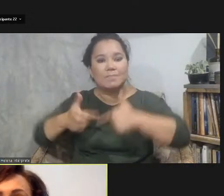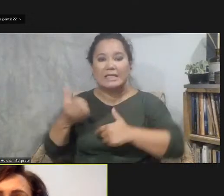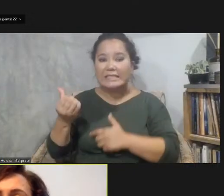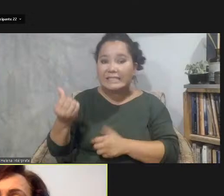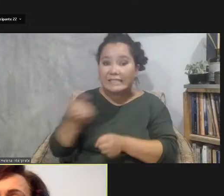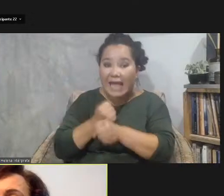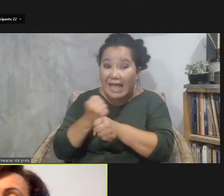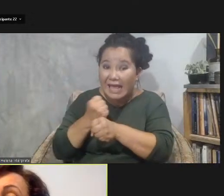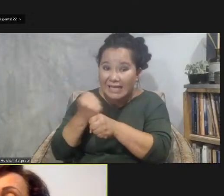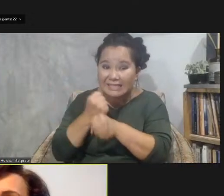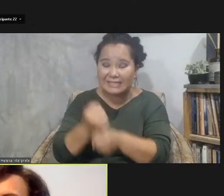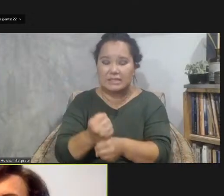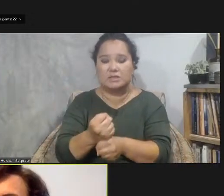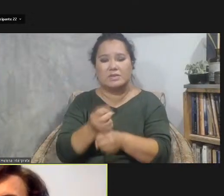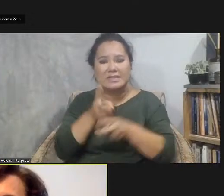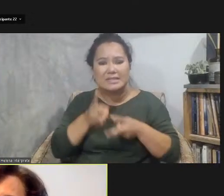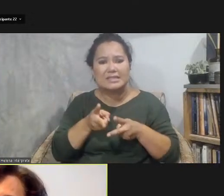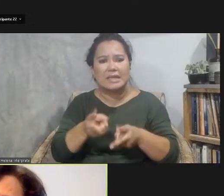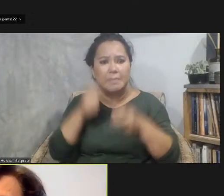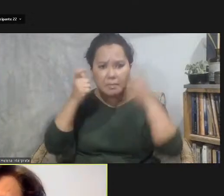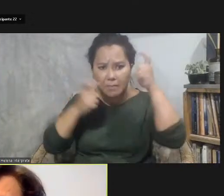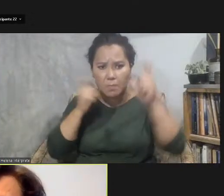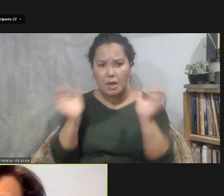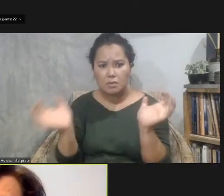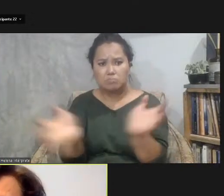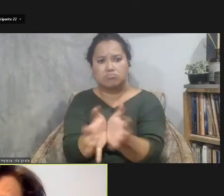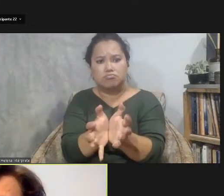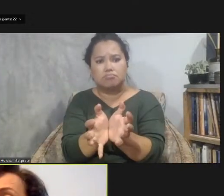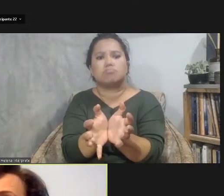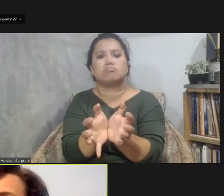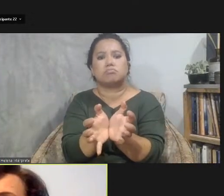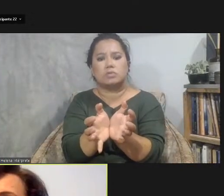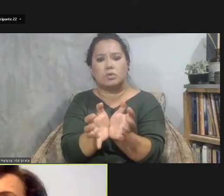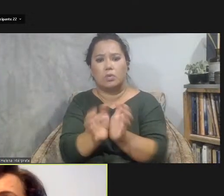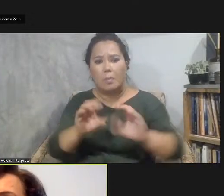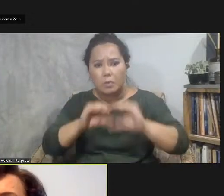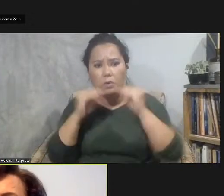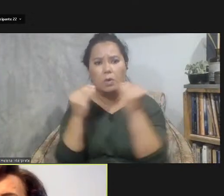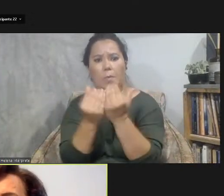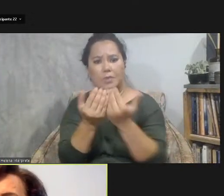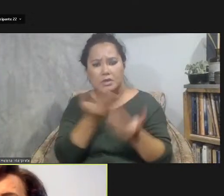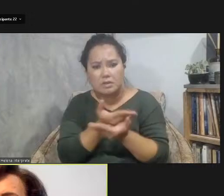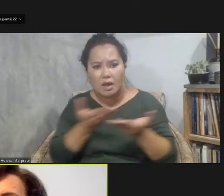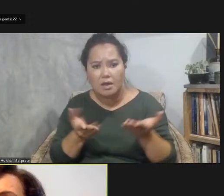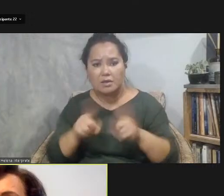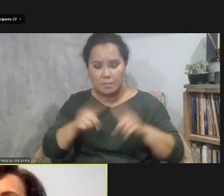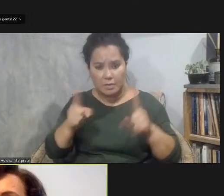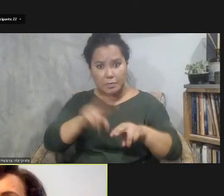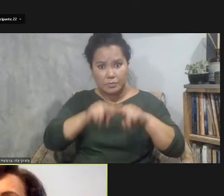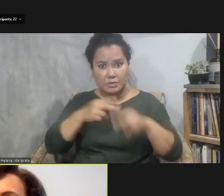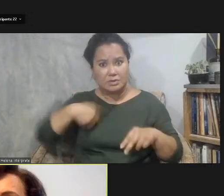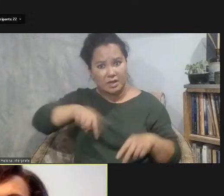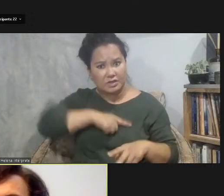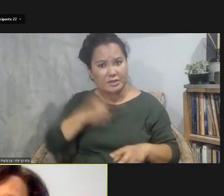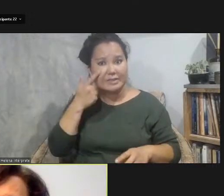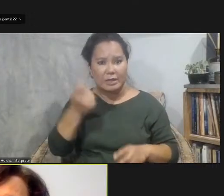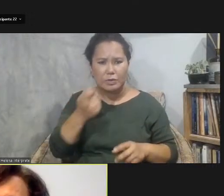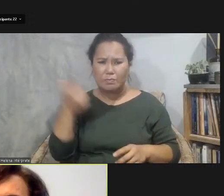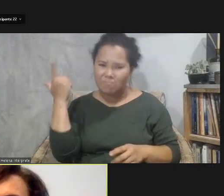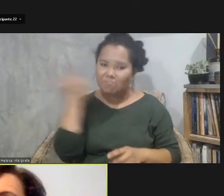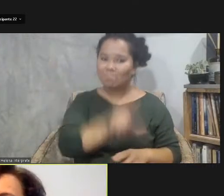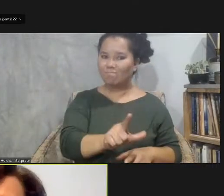solidariedade, associado à ousadia própria da extensão, oportunizou que enfrentássemos e pudéssemos chegar de